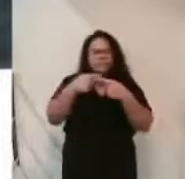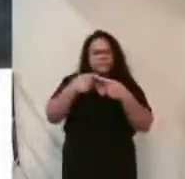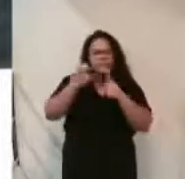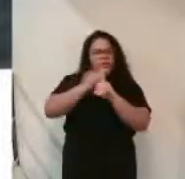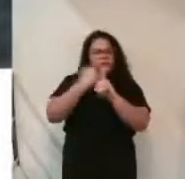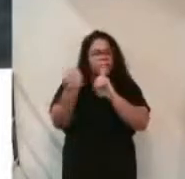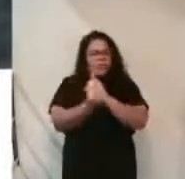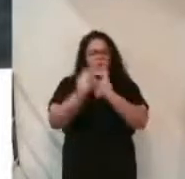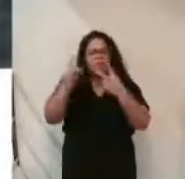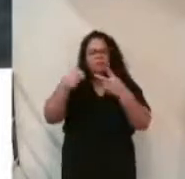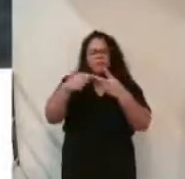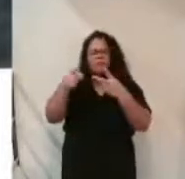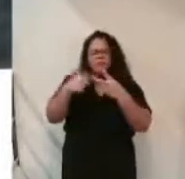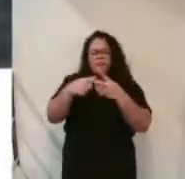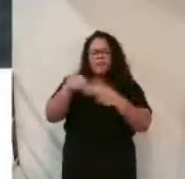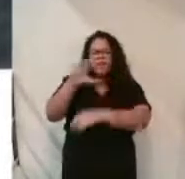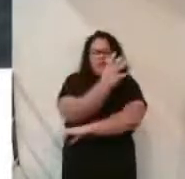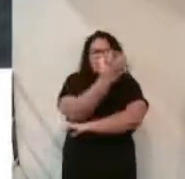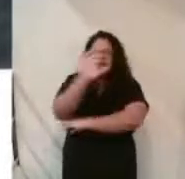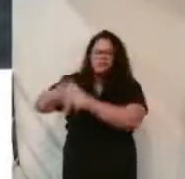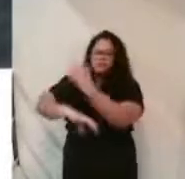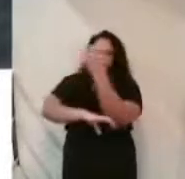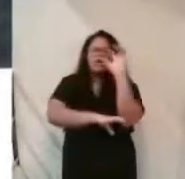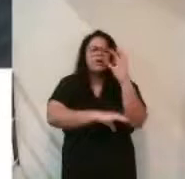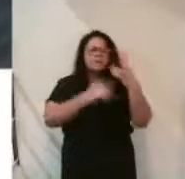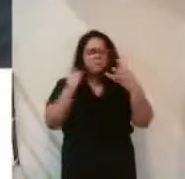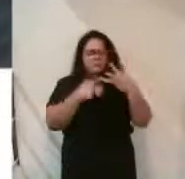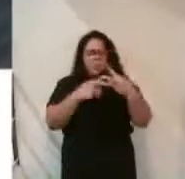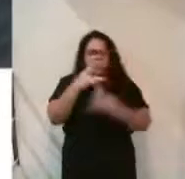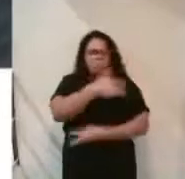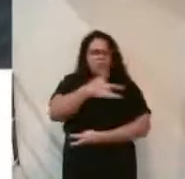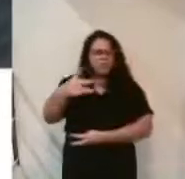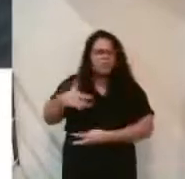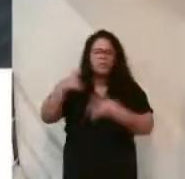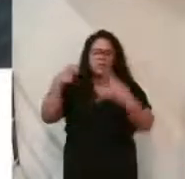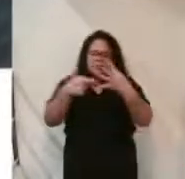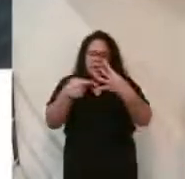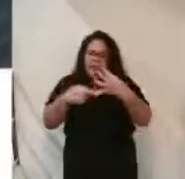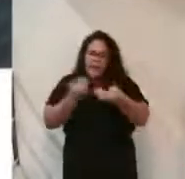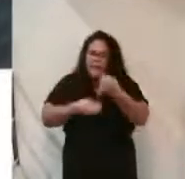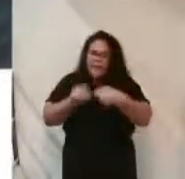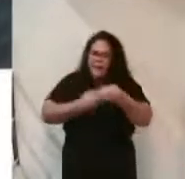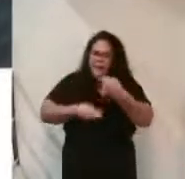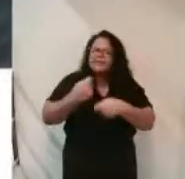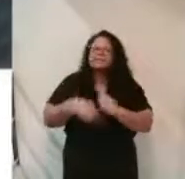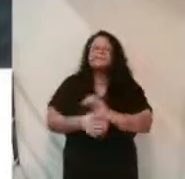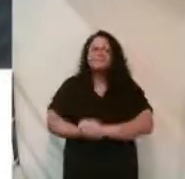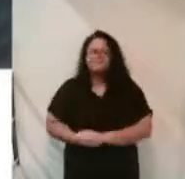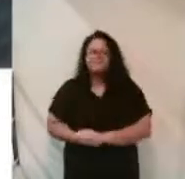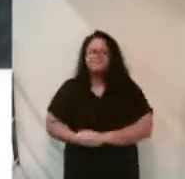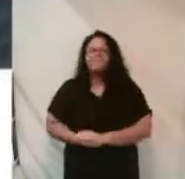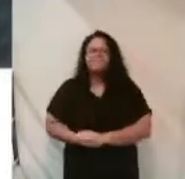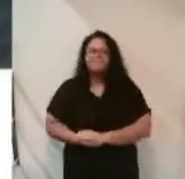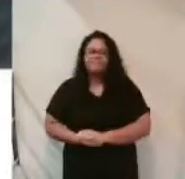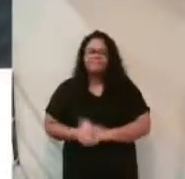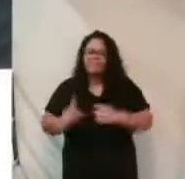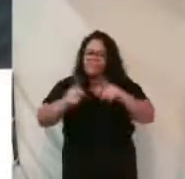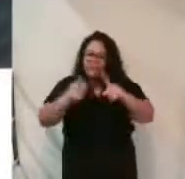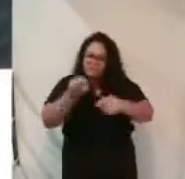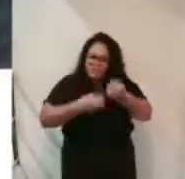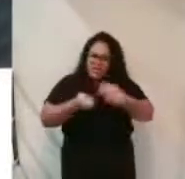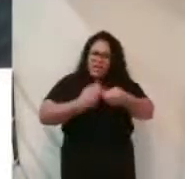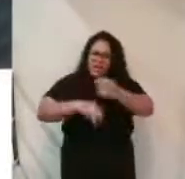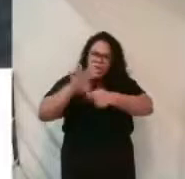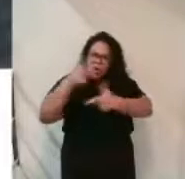problema também de natureza econômica. E quando a gente fala da questão econômica, a gente não está falando só de problema, a gente está falando de solução. Por